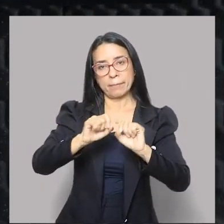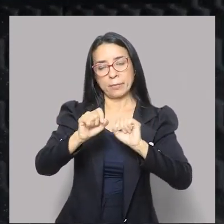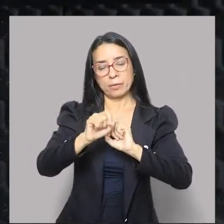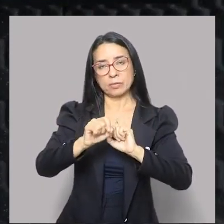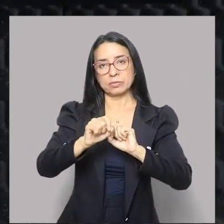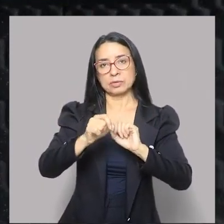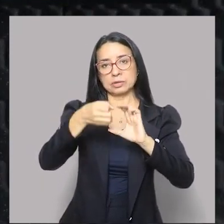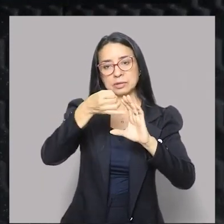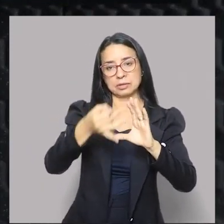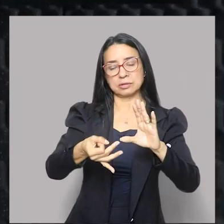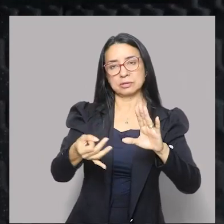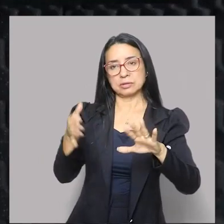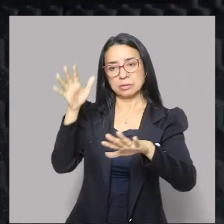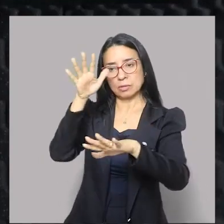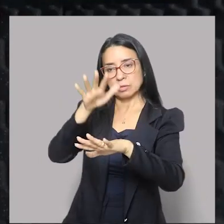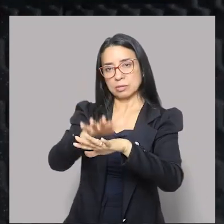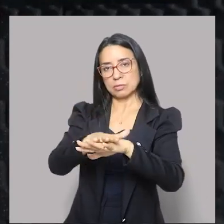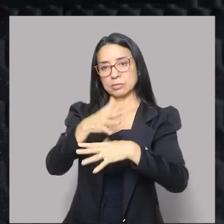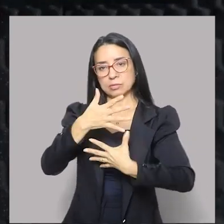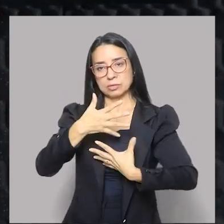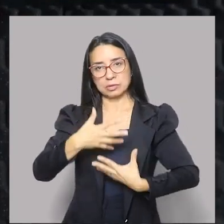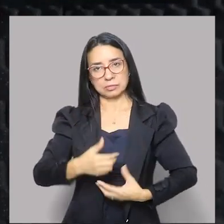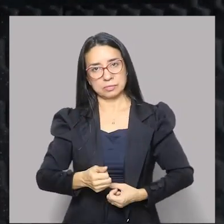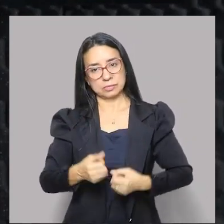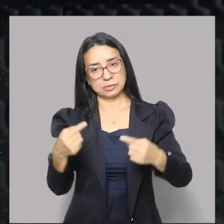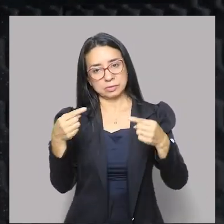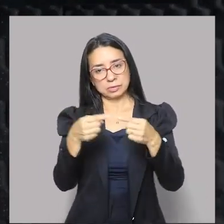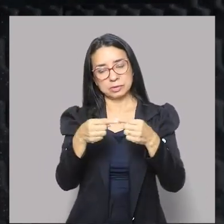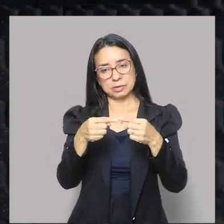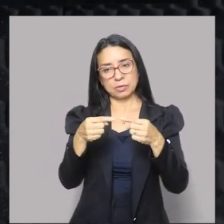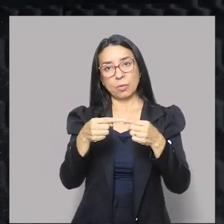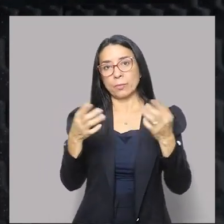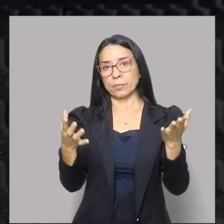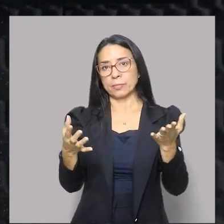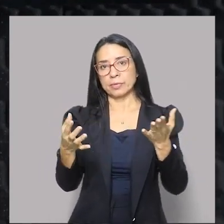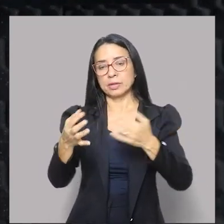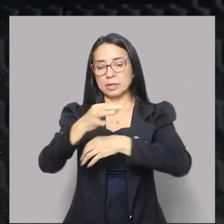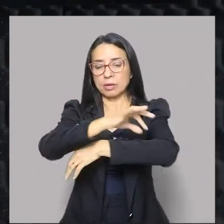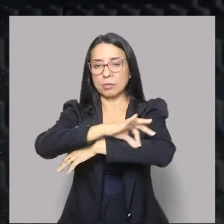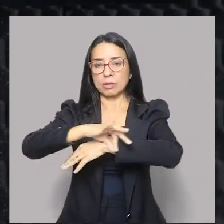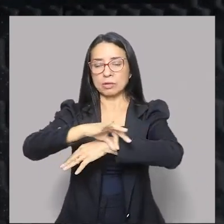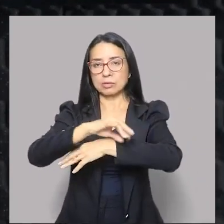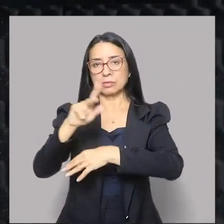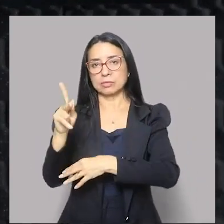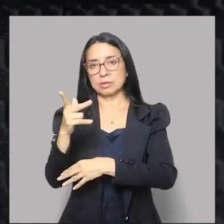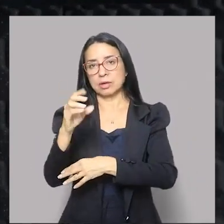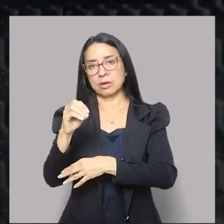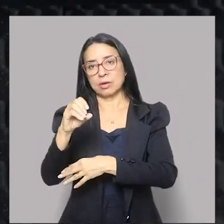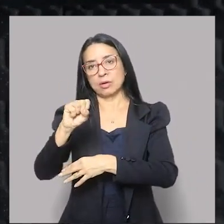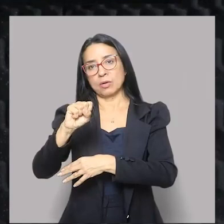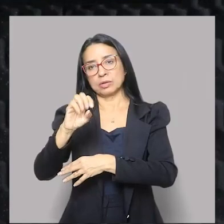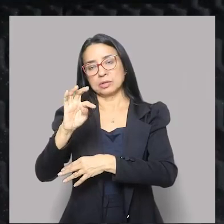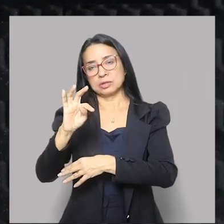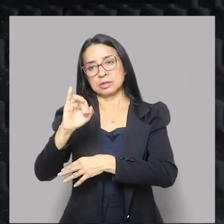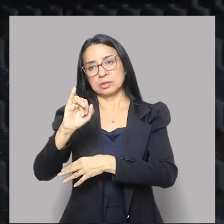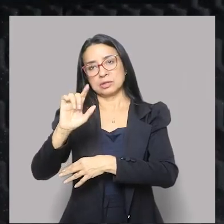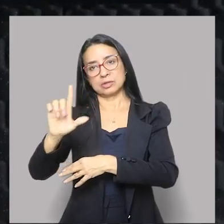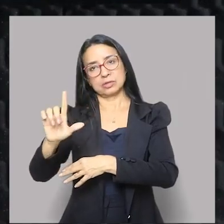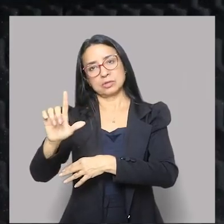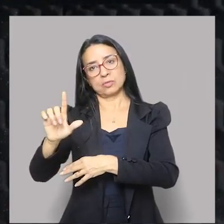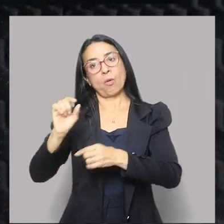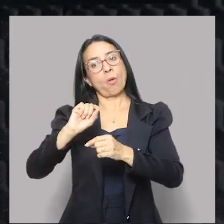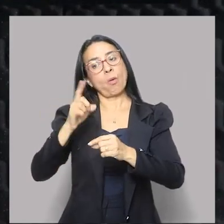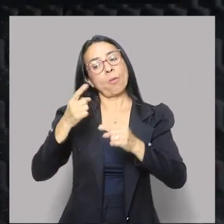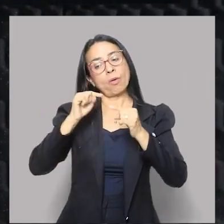ver com a arquitetura hostil, né? Ou o contrário da arquitetura hostil. Depois, em seguida, eu coloco aqui um